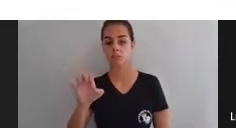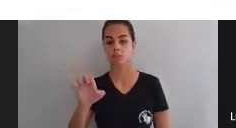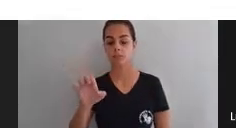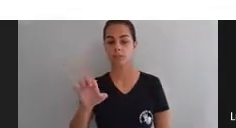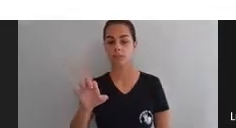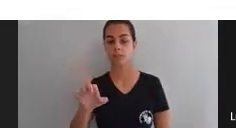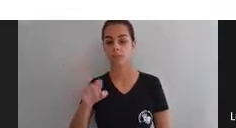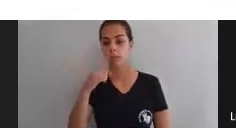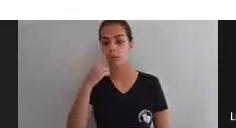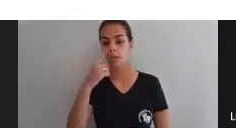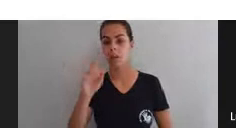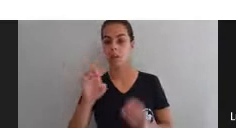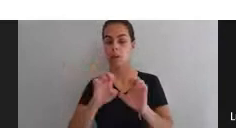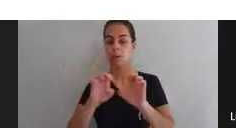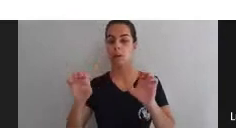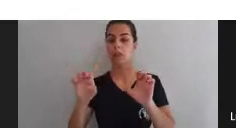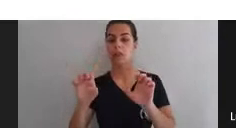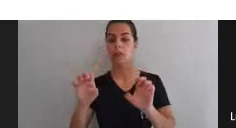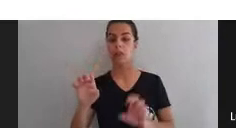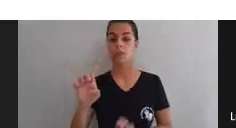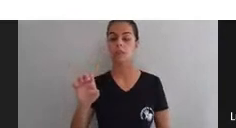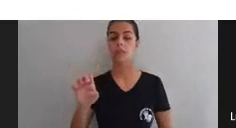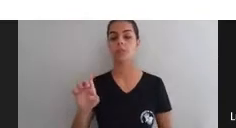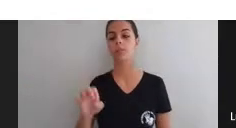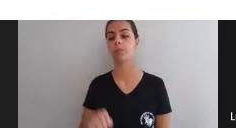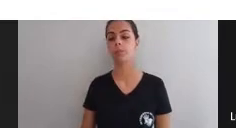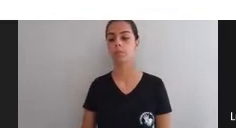conta somente